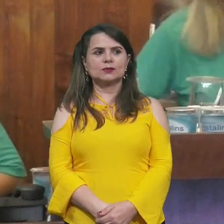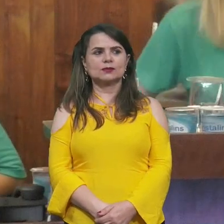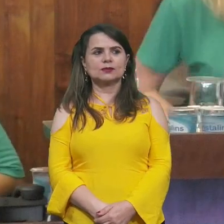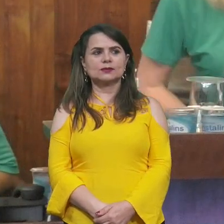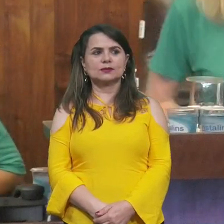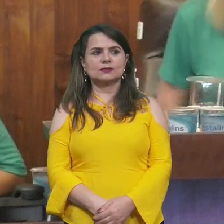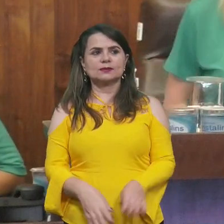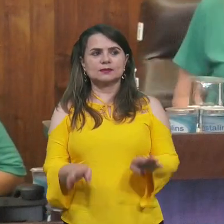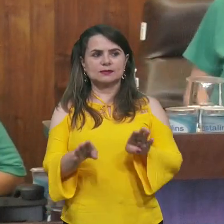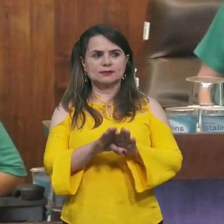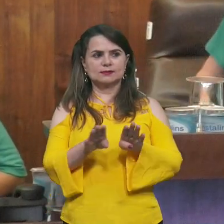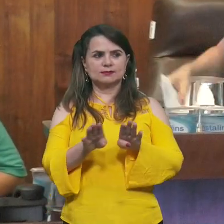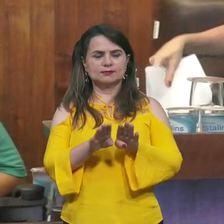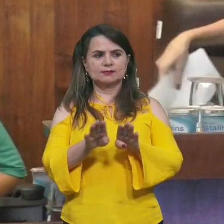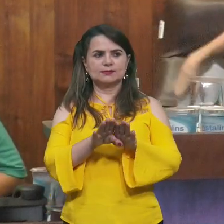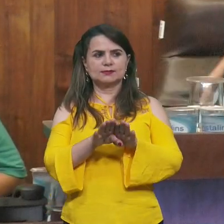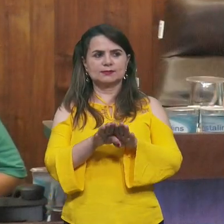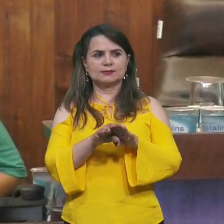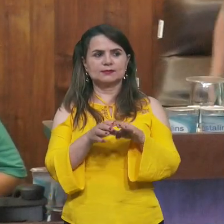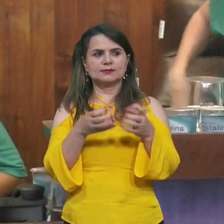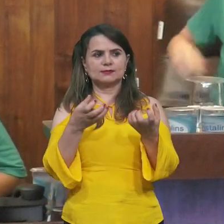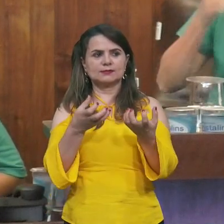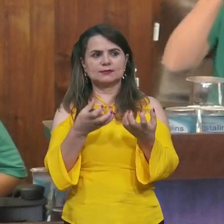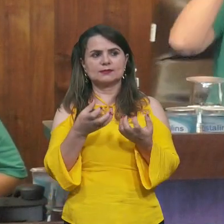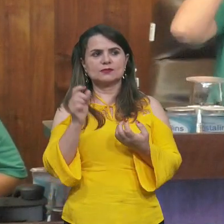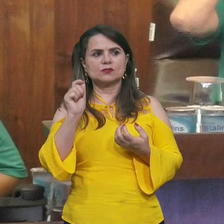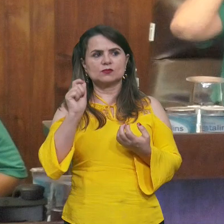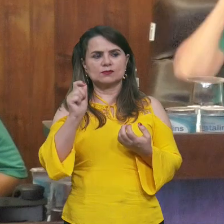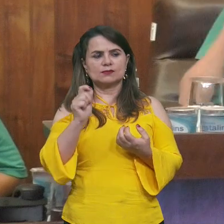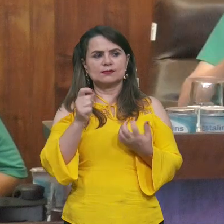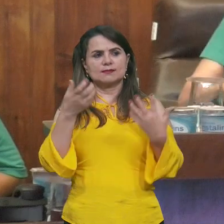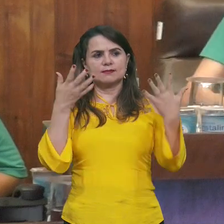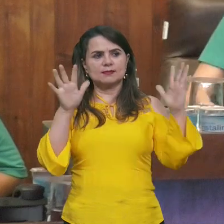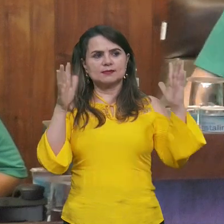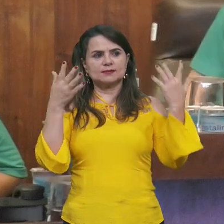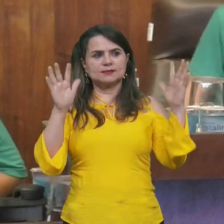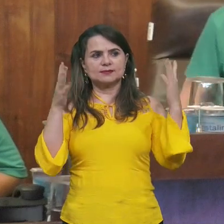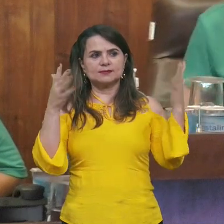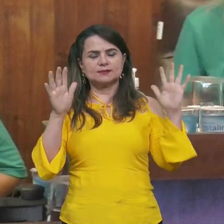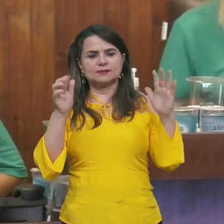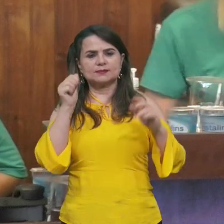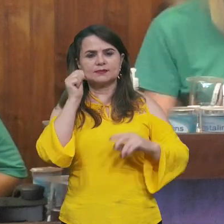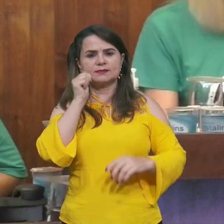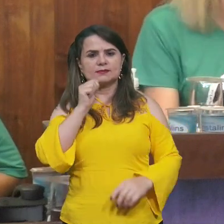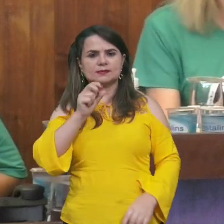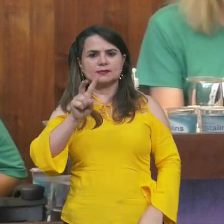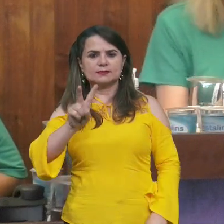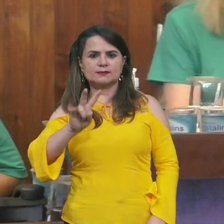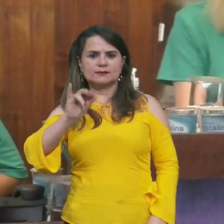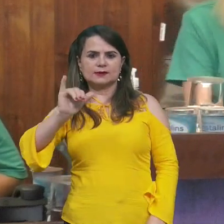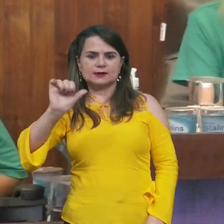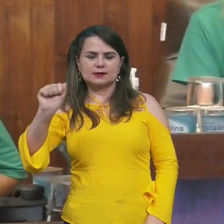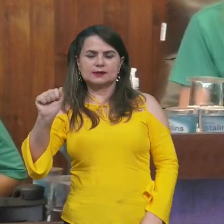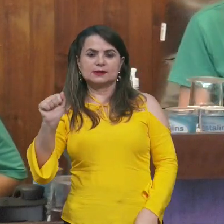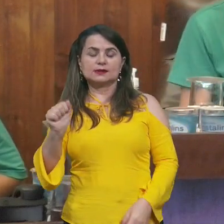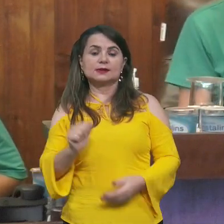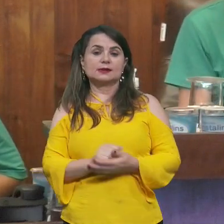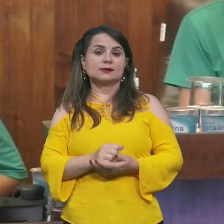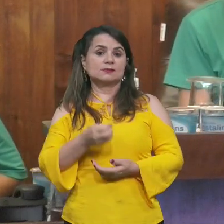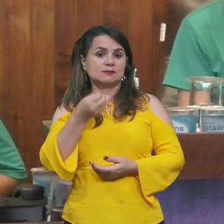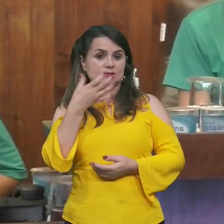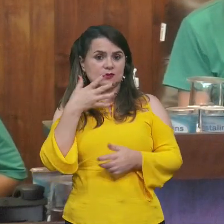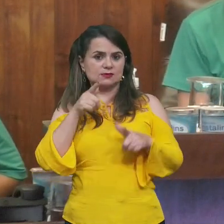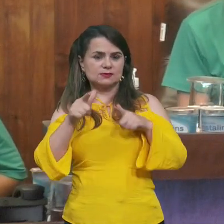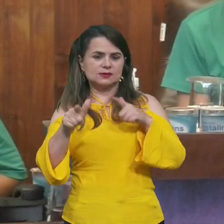Aproveito aqui também para dar os nossos parabéns e as nossas homenagens à secretária Vânia pelo belo trabalho que desenvolve